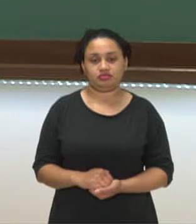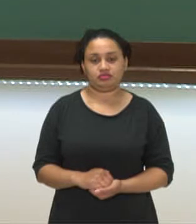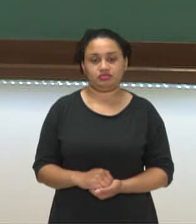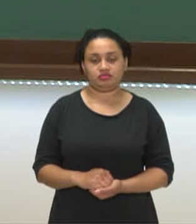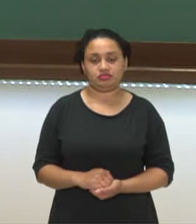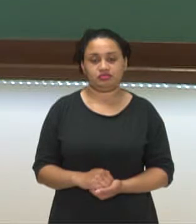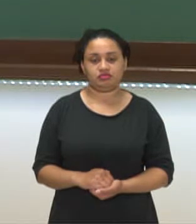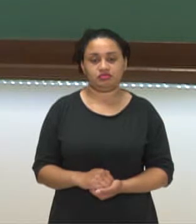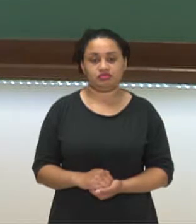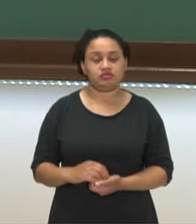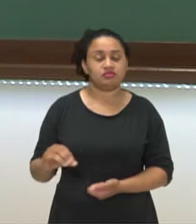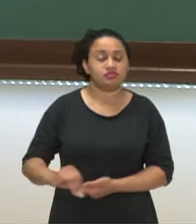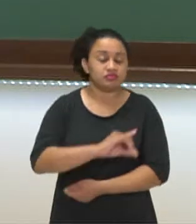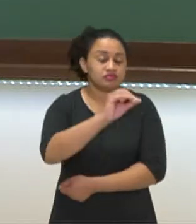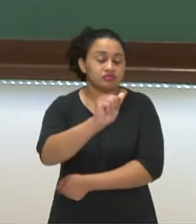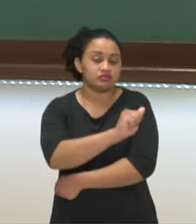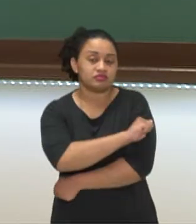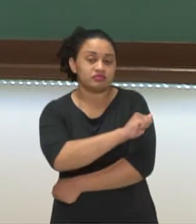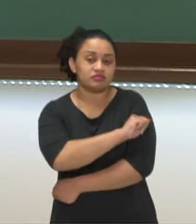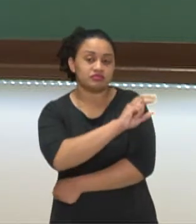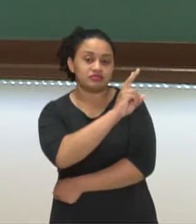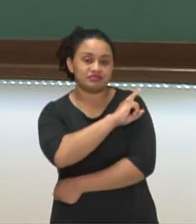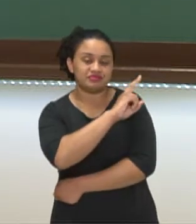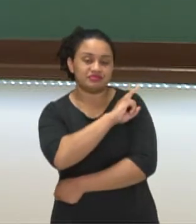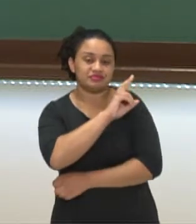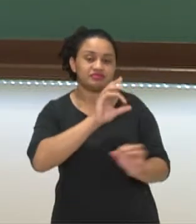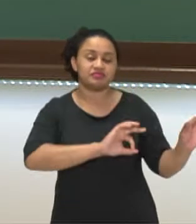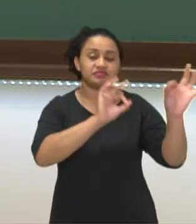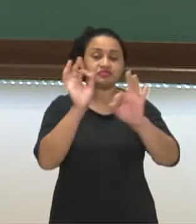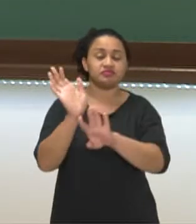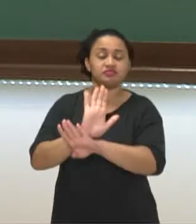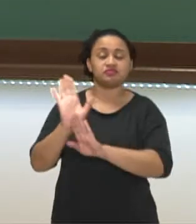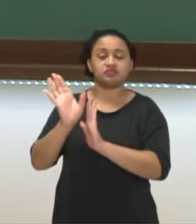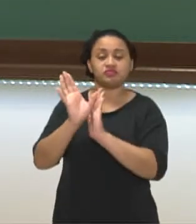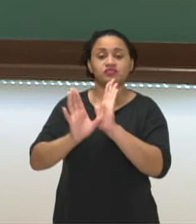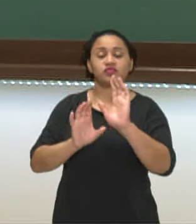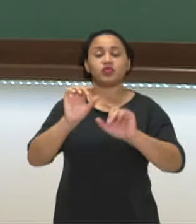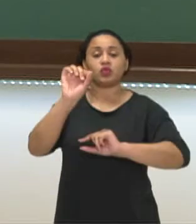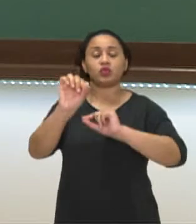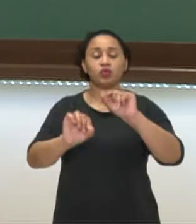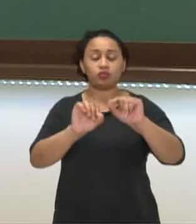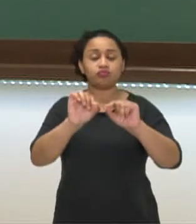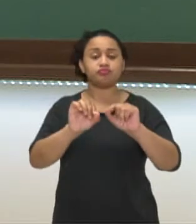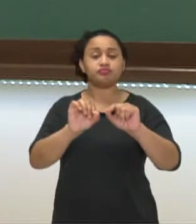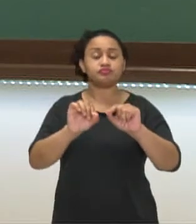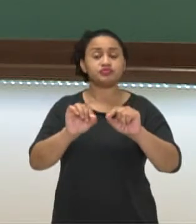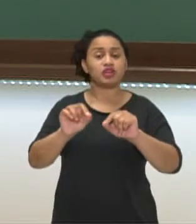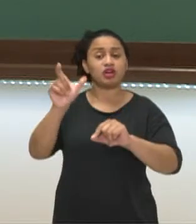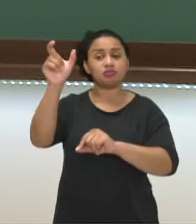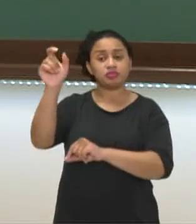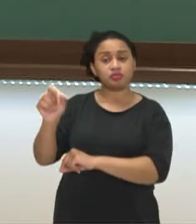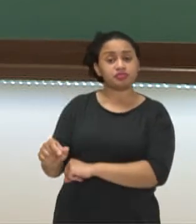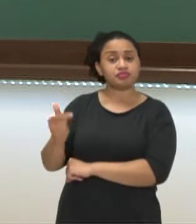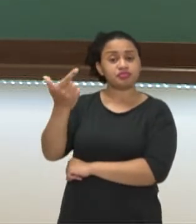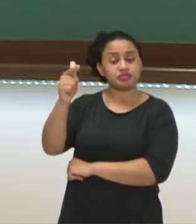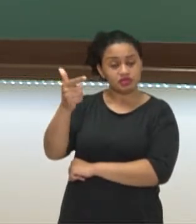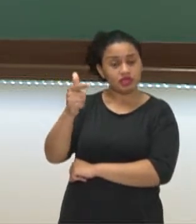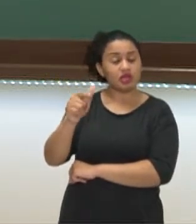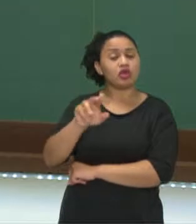Olá, estudantes da segunda série do ensino médio. Neste vídeo vamos falar sobre invertebrados